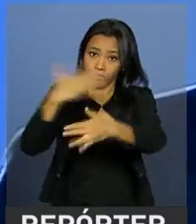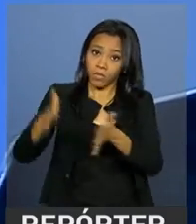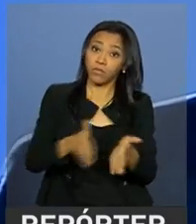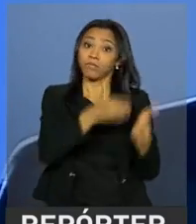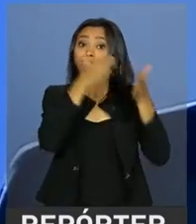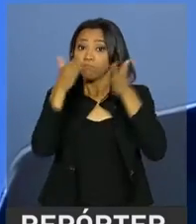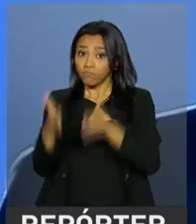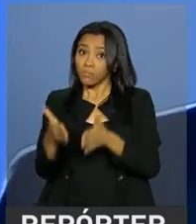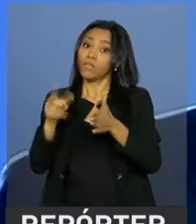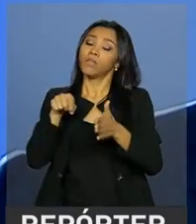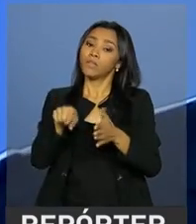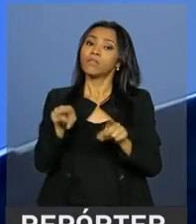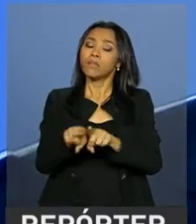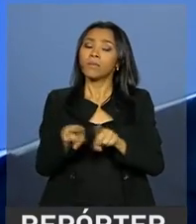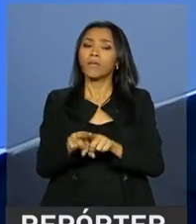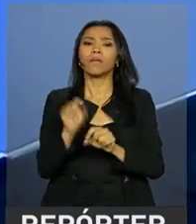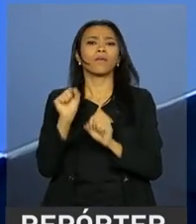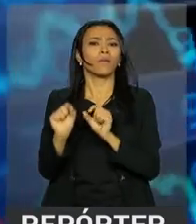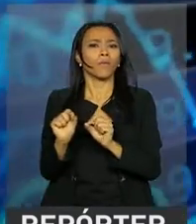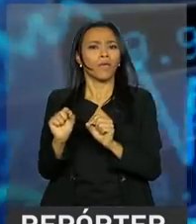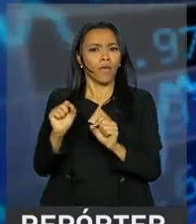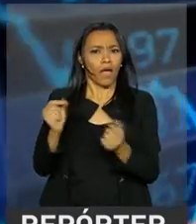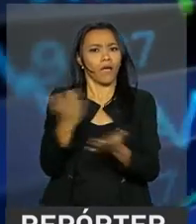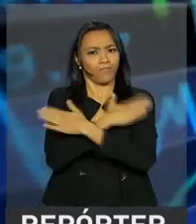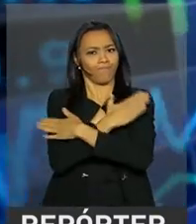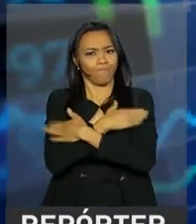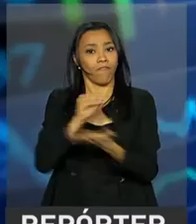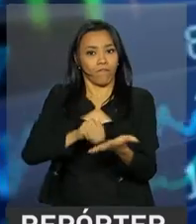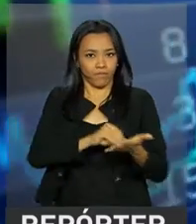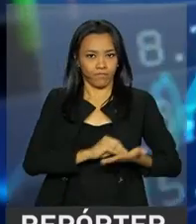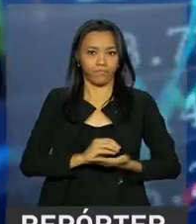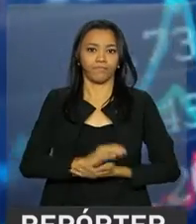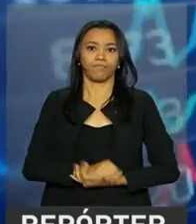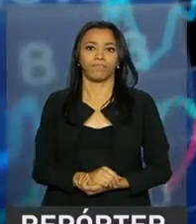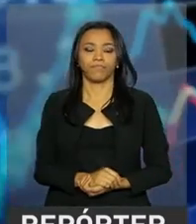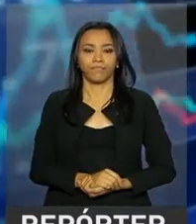crescimento para o combate ao desemprego.